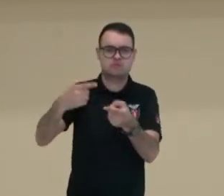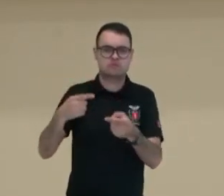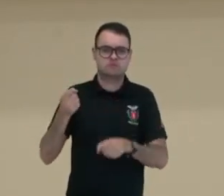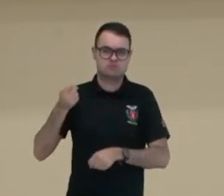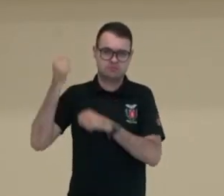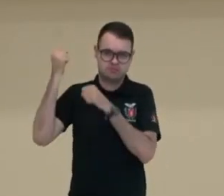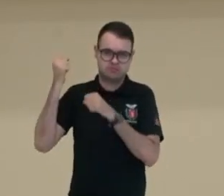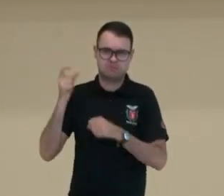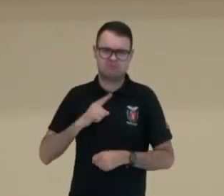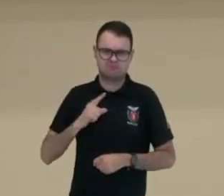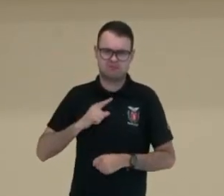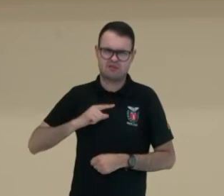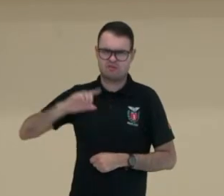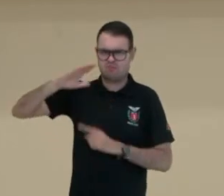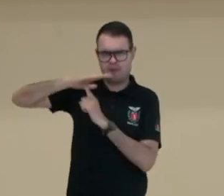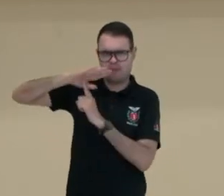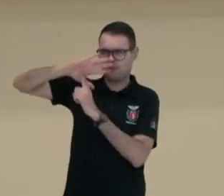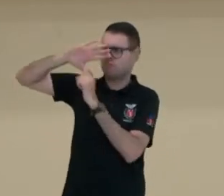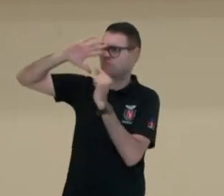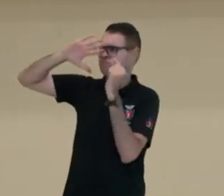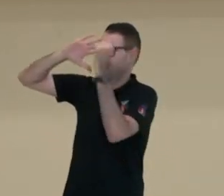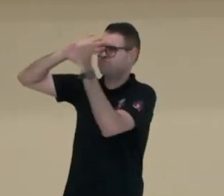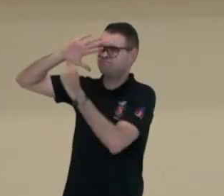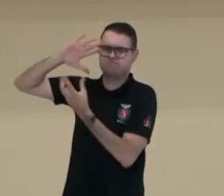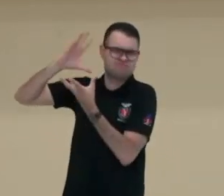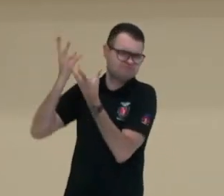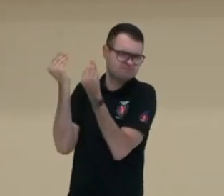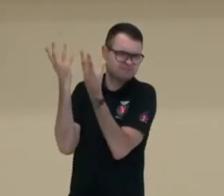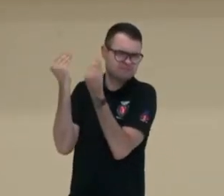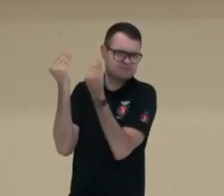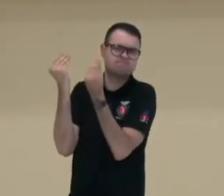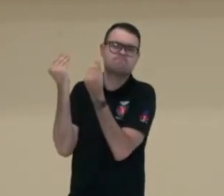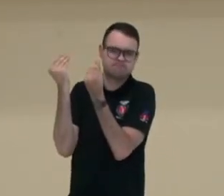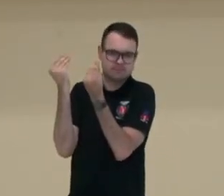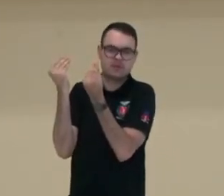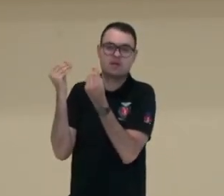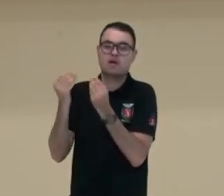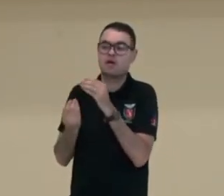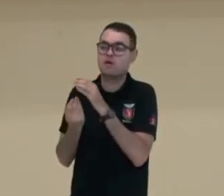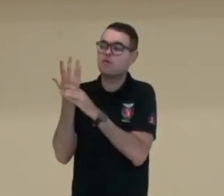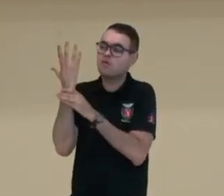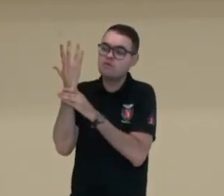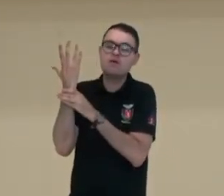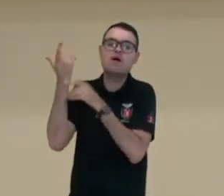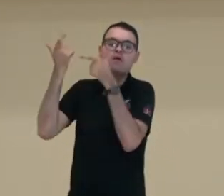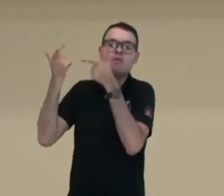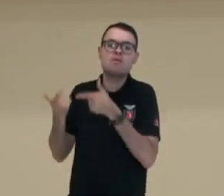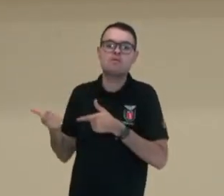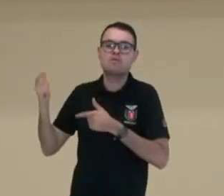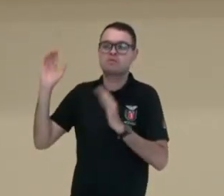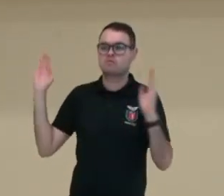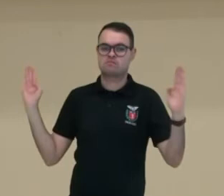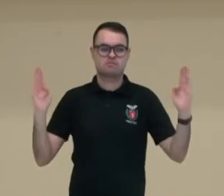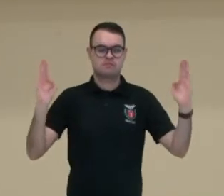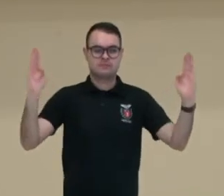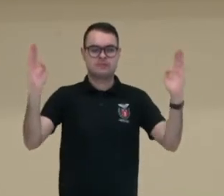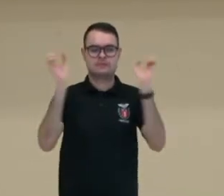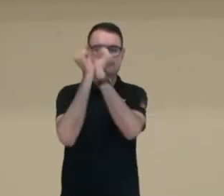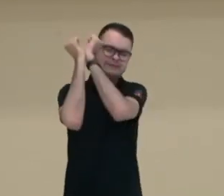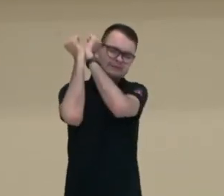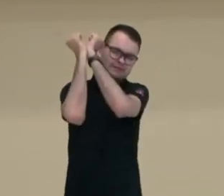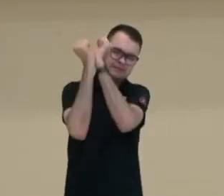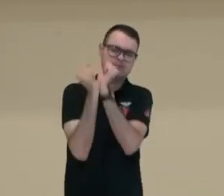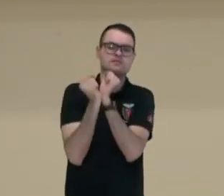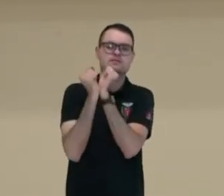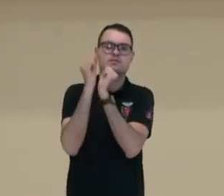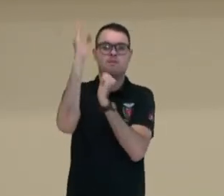ali no mapa, existem várias no estado do Paraná. A origem está ligada a um período de escravidão no Brasil,